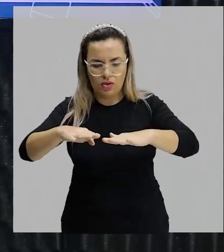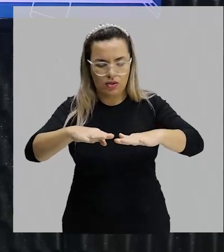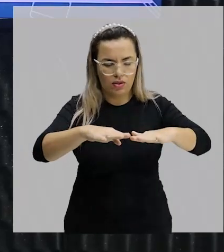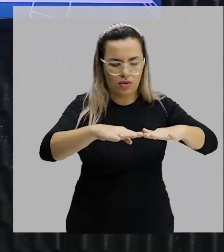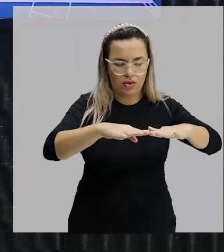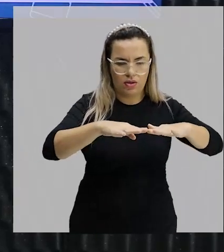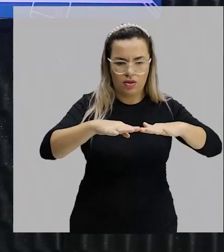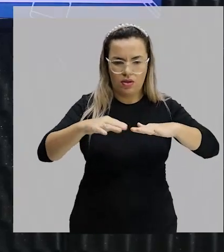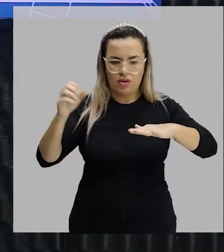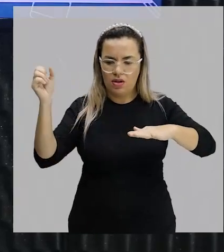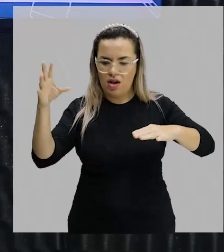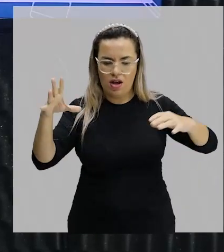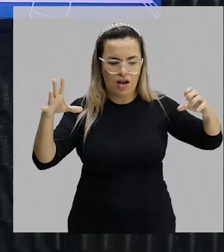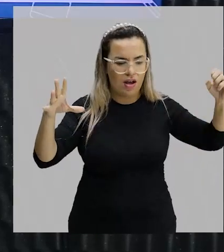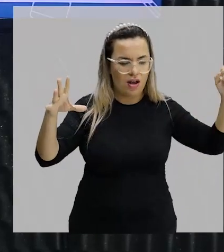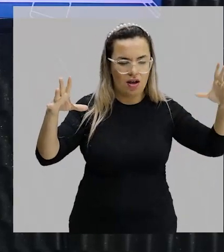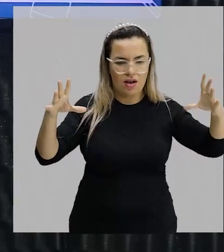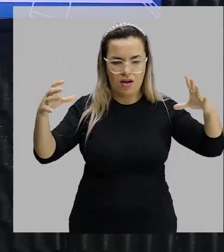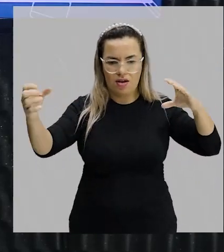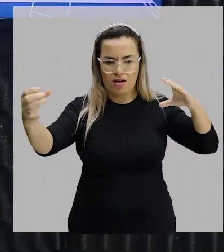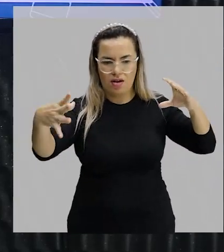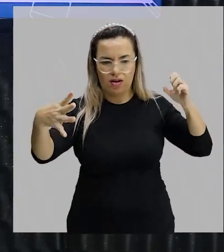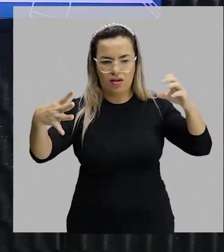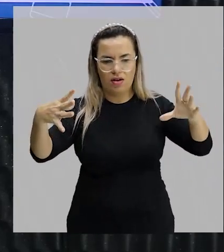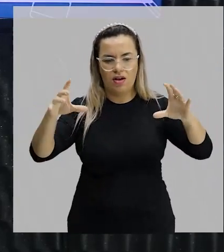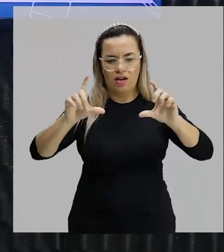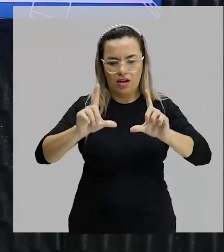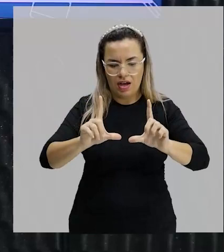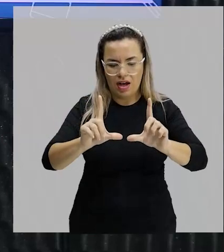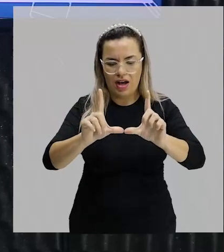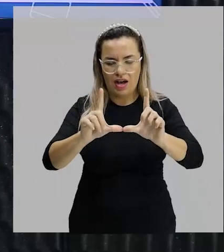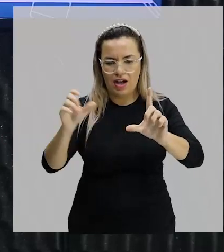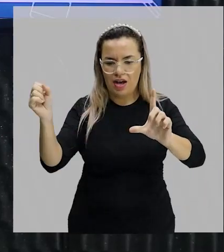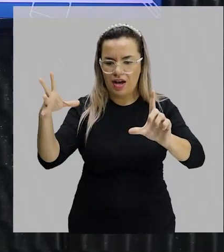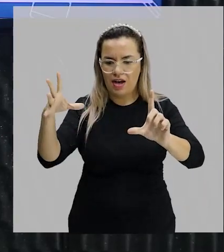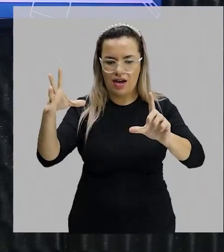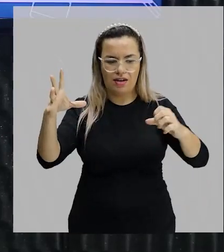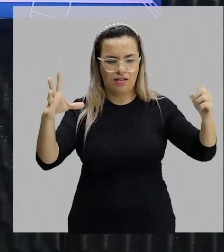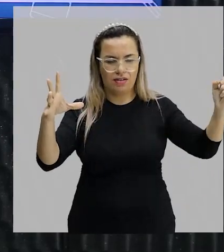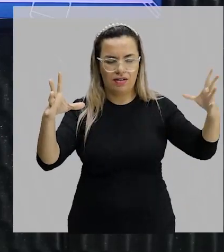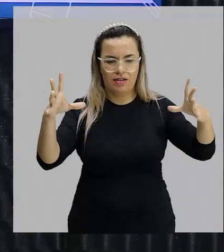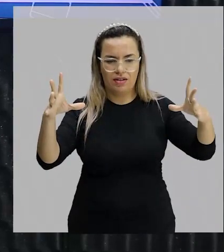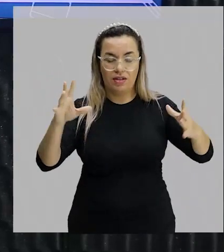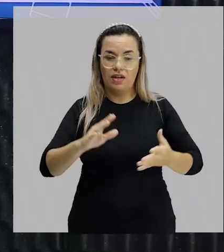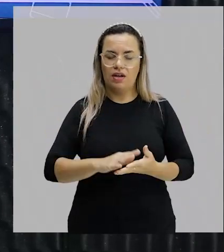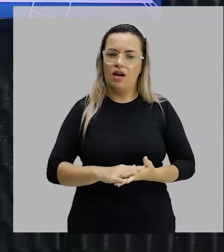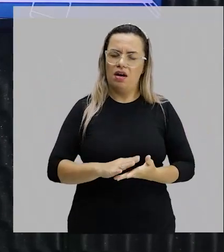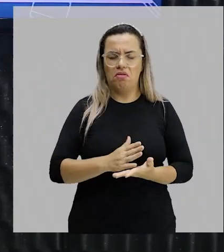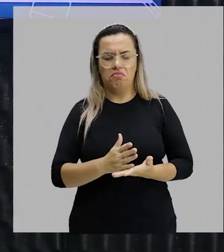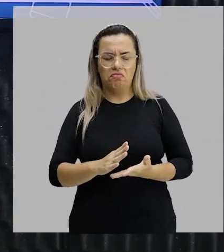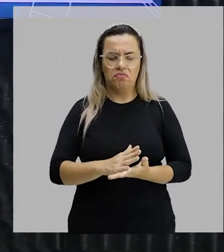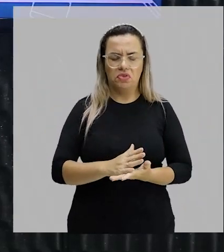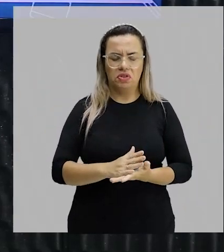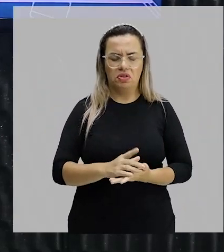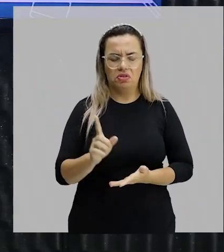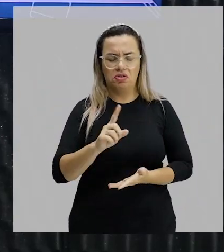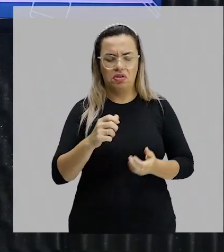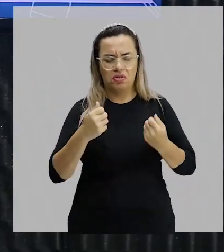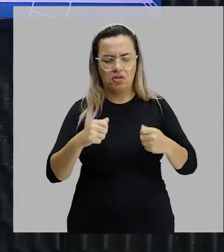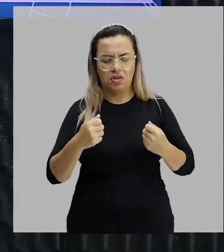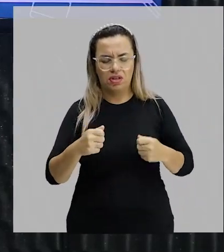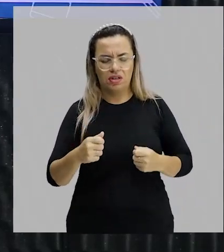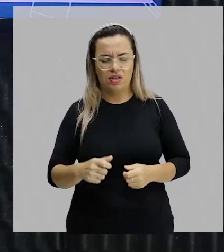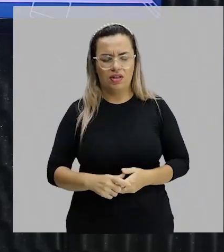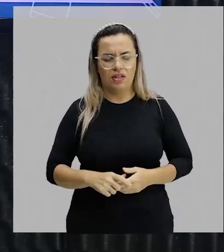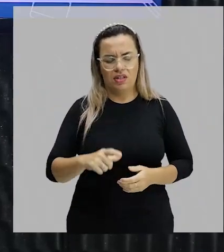efeito que vai potencializar a cena. Às vezes eu não preciso de um espetáculo nem que tenha luz nem som, né? A não ser o próprio corpo do